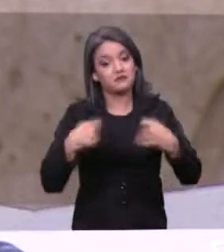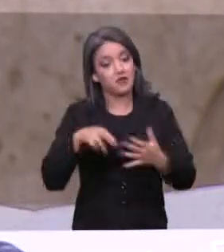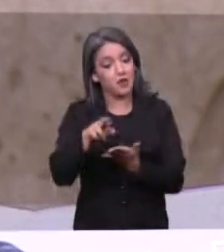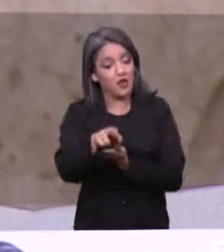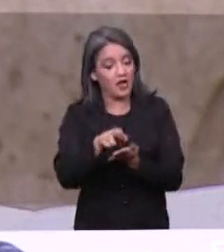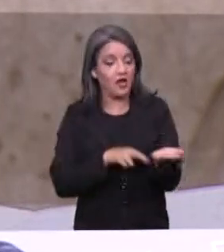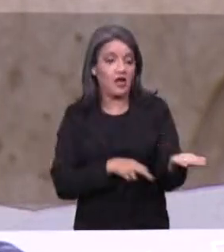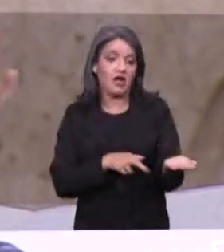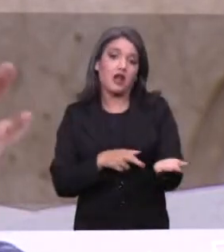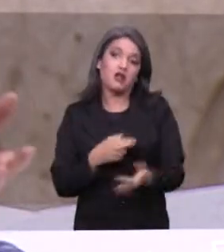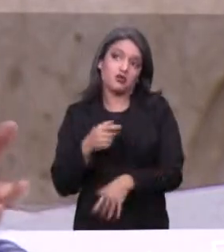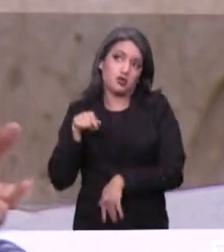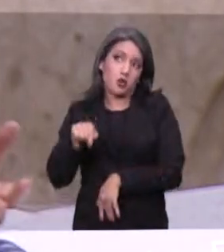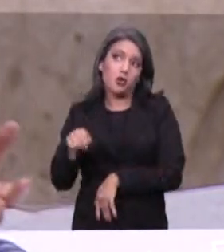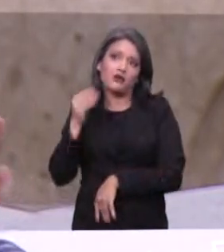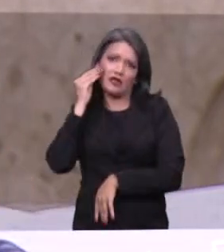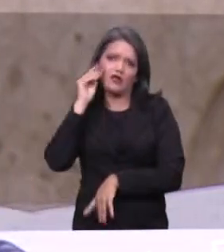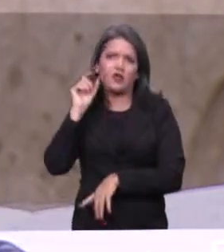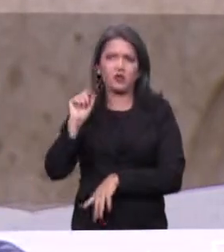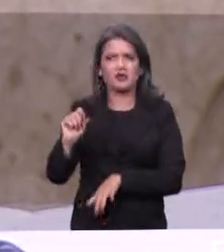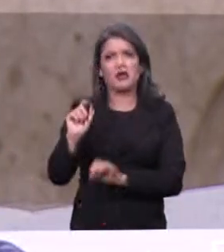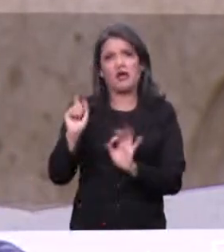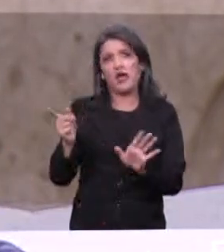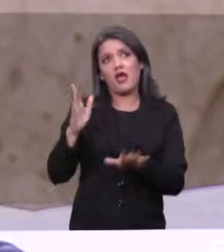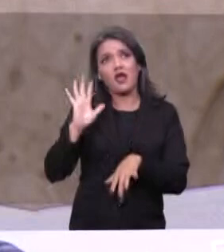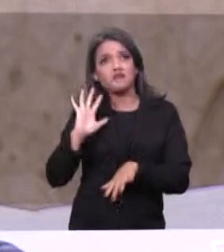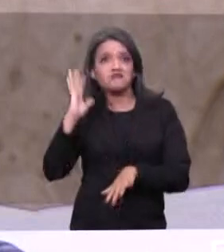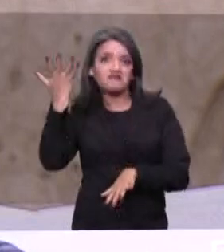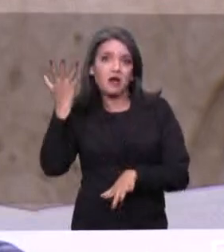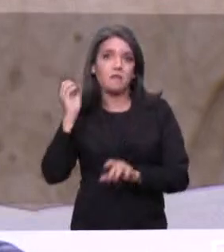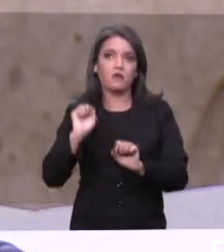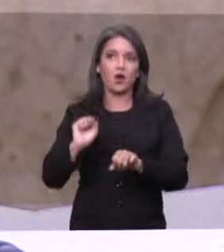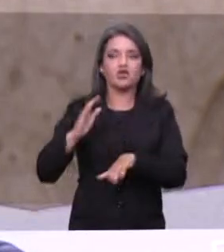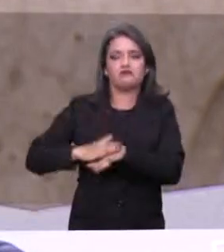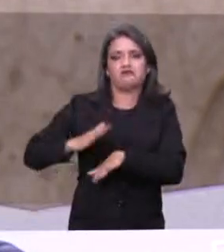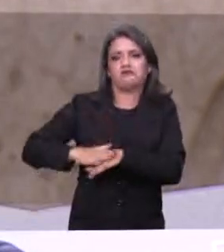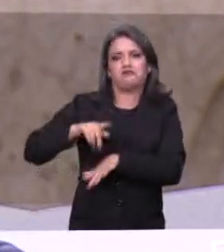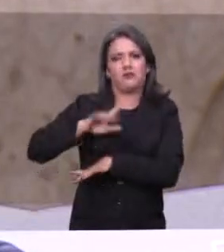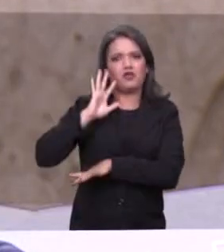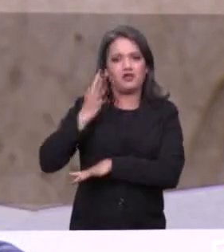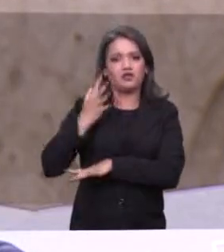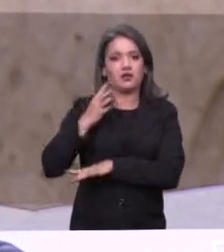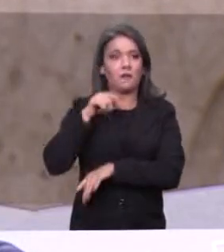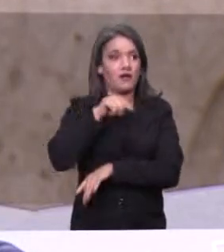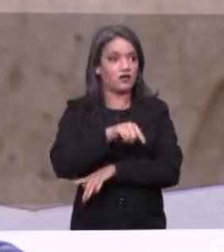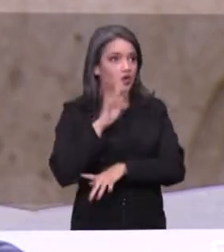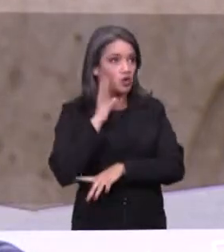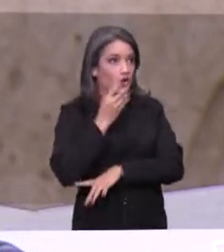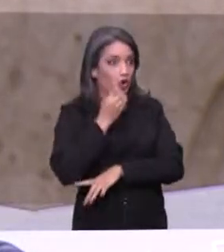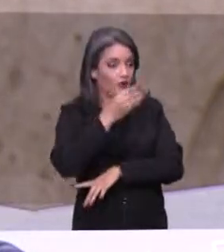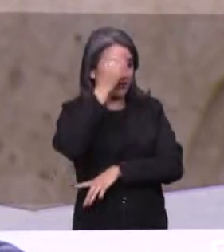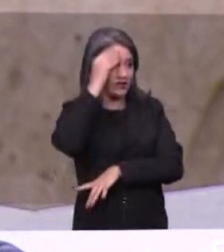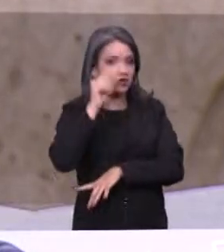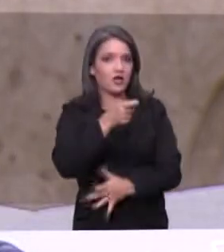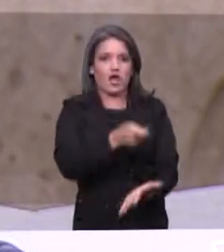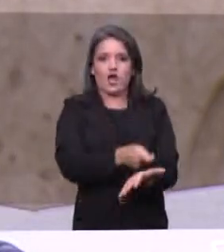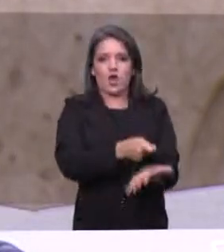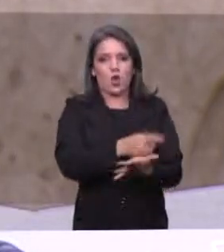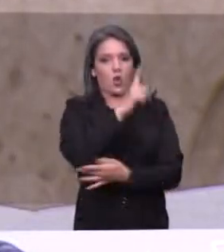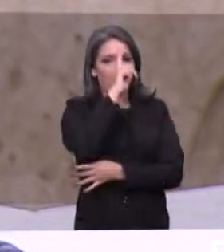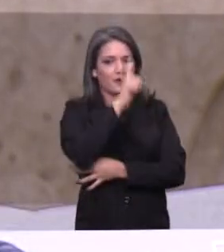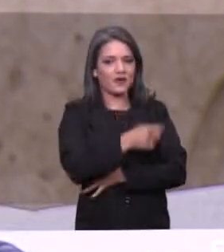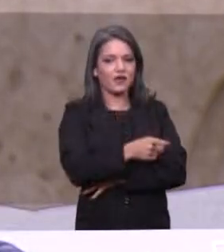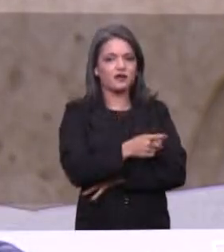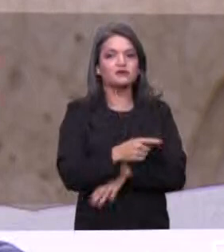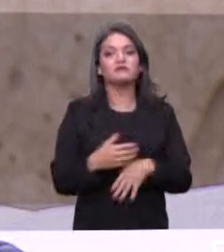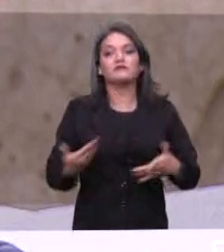relator, entende que é uma faculdade criada por lei. O ministro Dias Toffoli entende que é uma imposição. Então, nós vamos